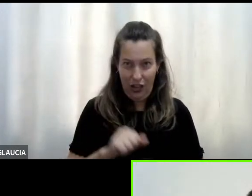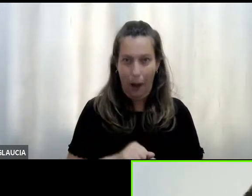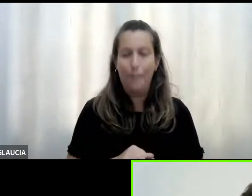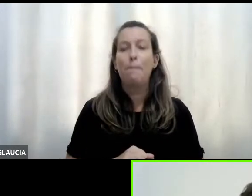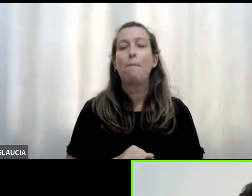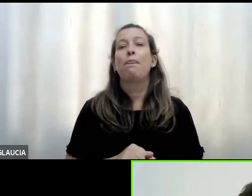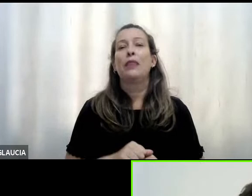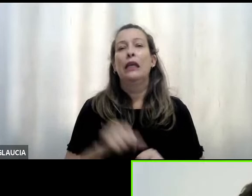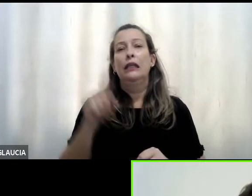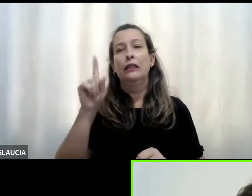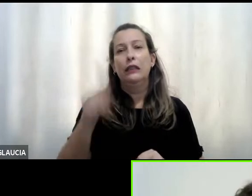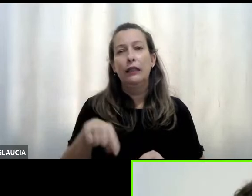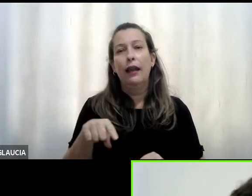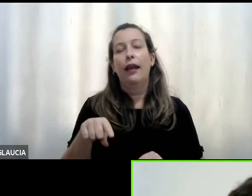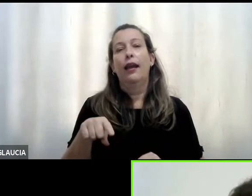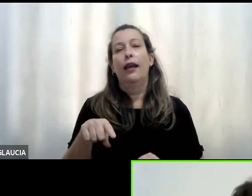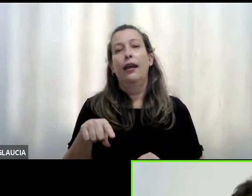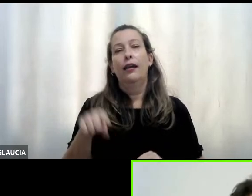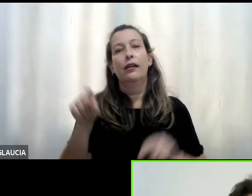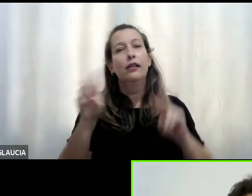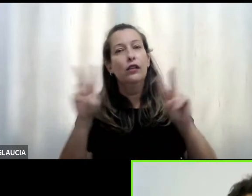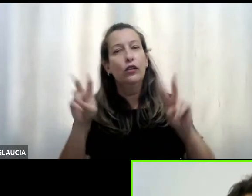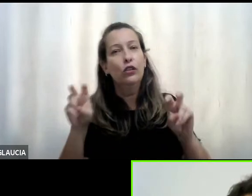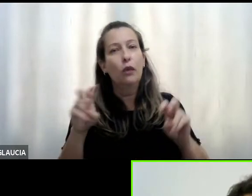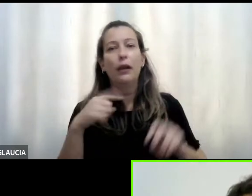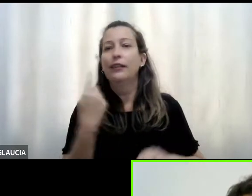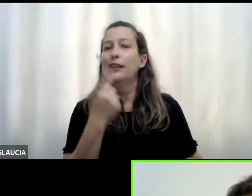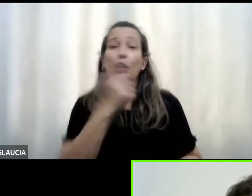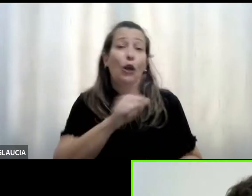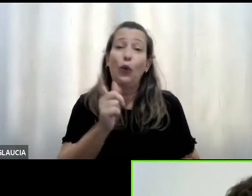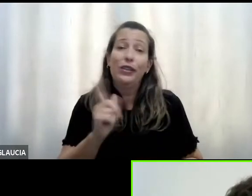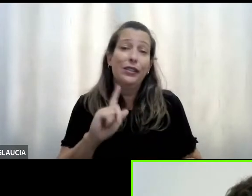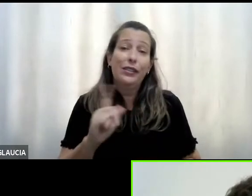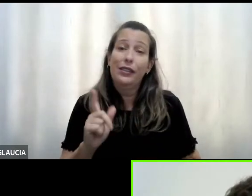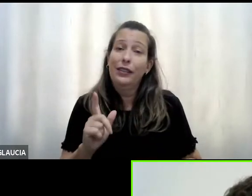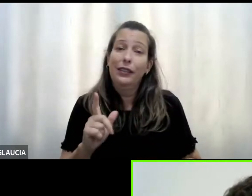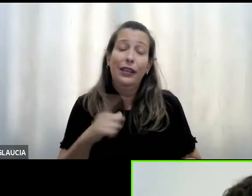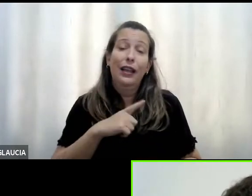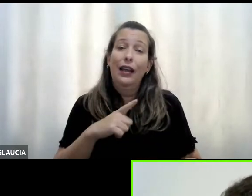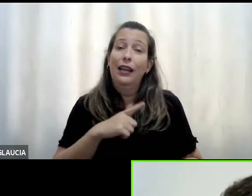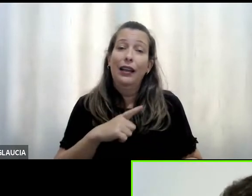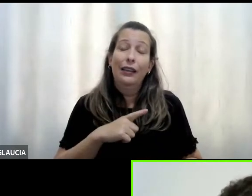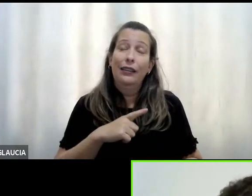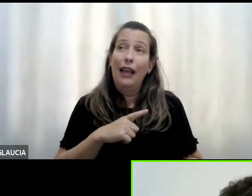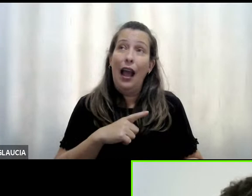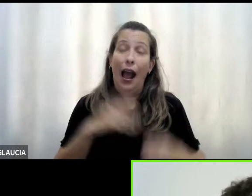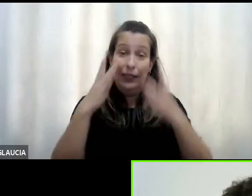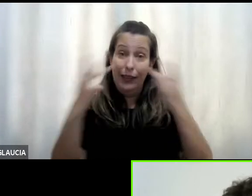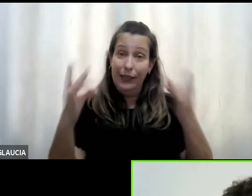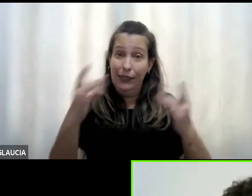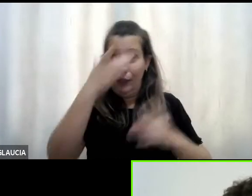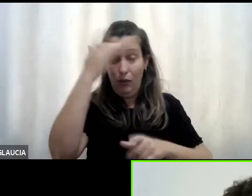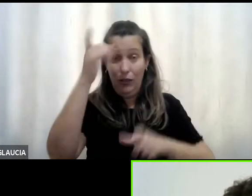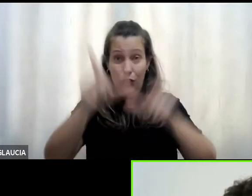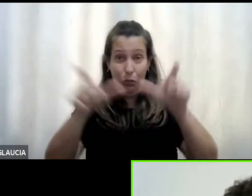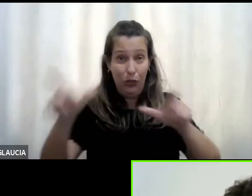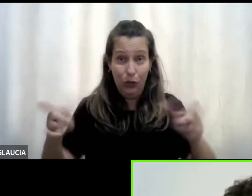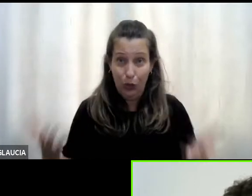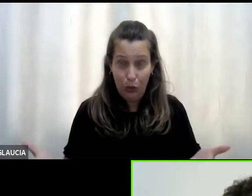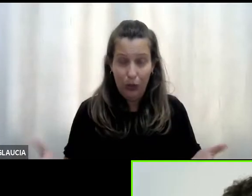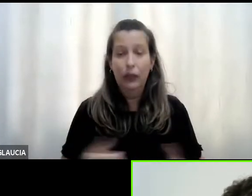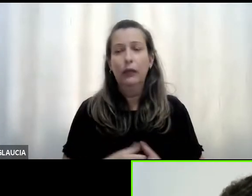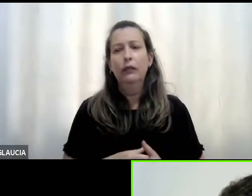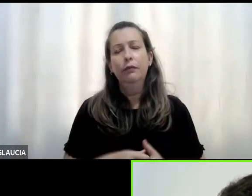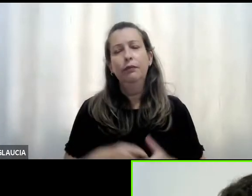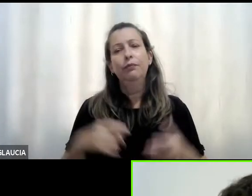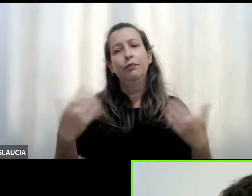questão de a gente não conseguir, às vezes, ter a atenção dessa massa. Então, há uma dualidade aí, eu acho, na radiodifusão,